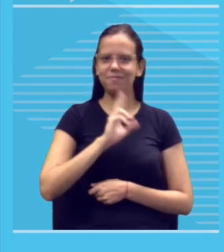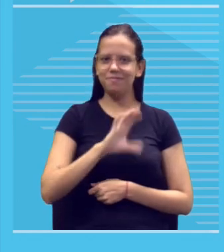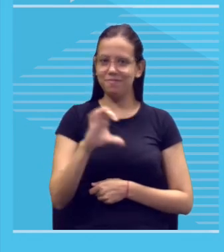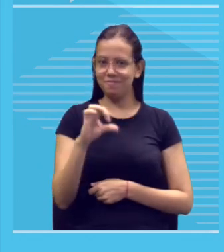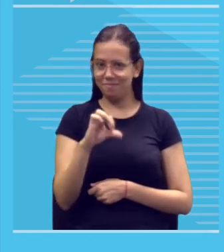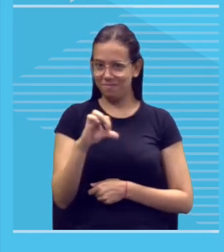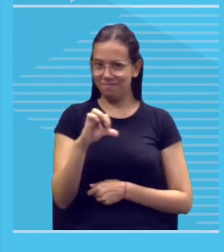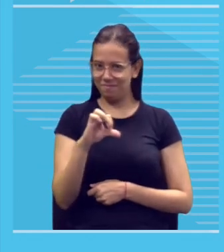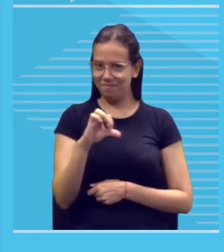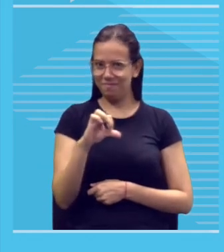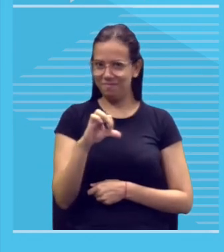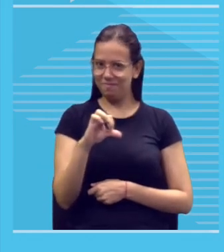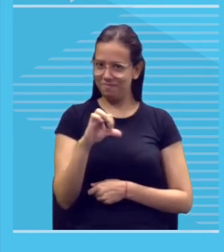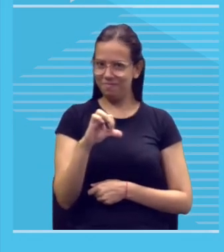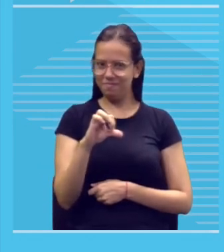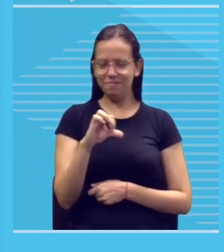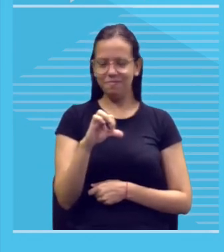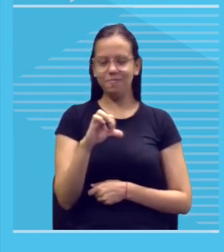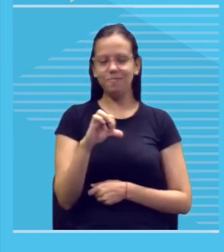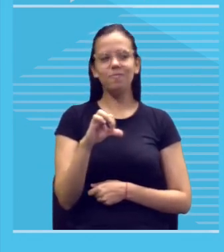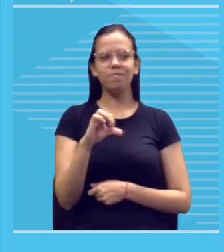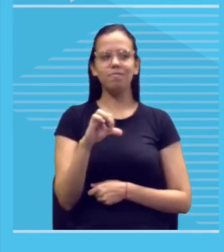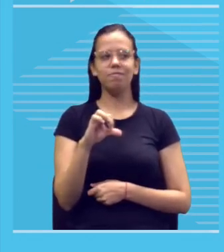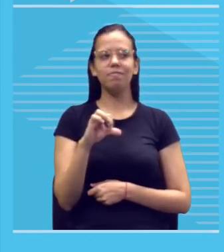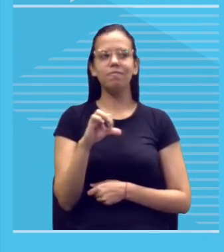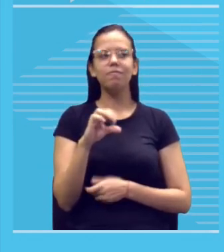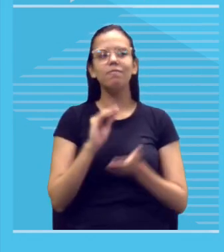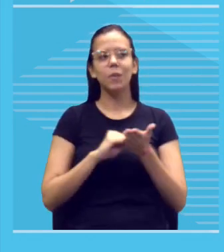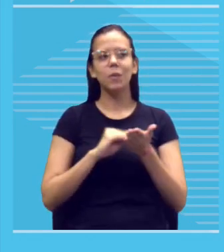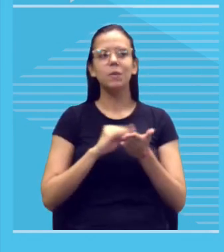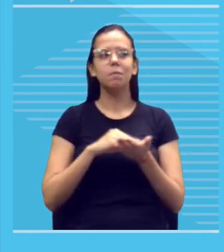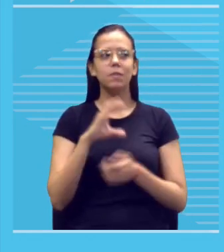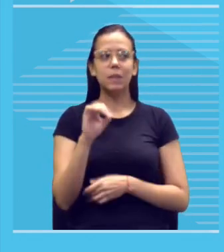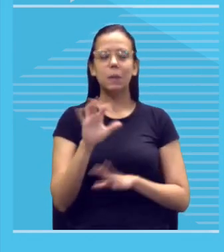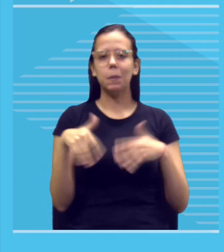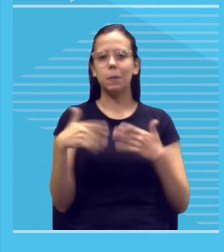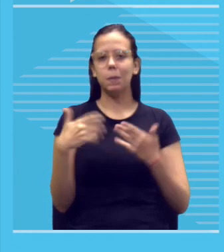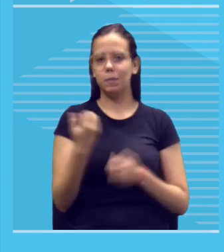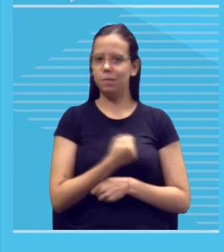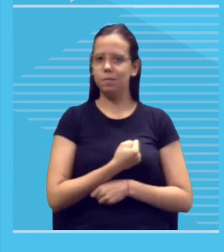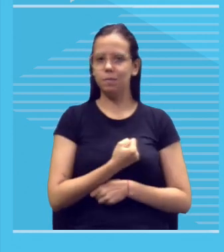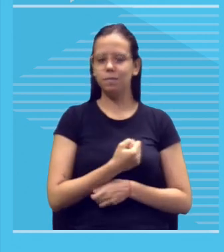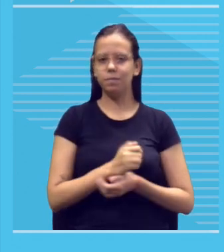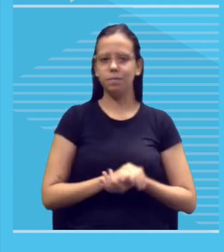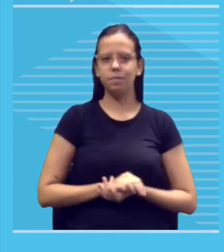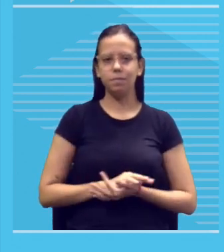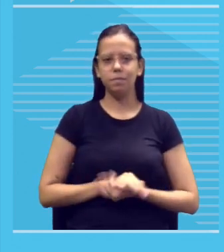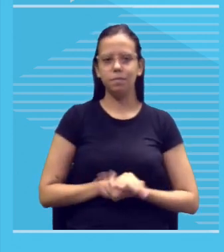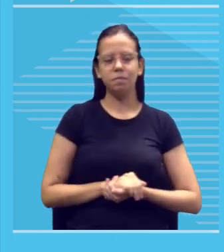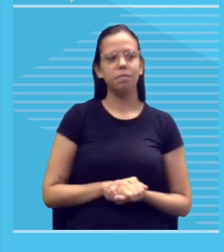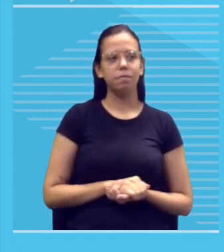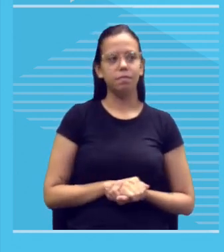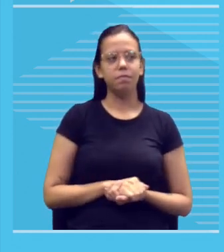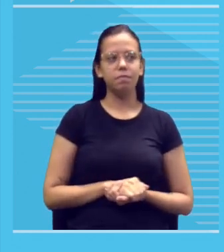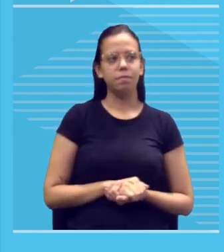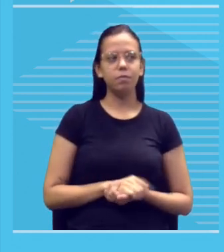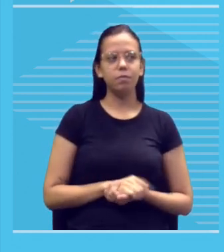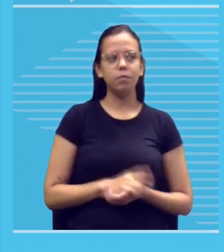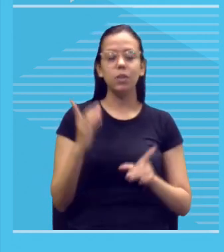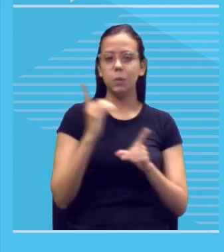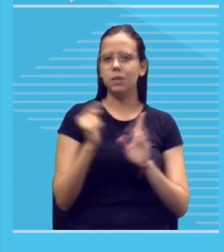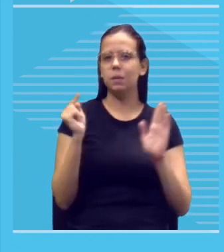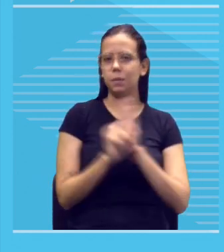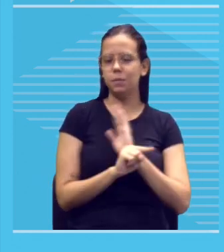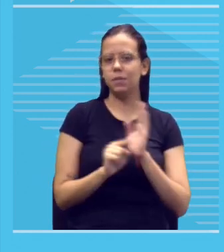9 com resto zero qual é esse número você se depara com essa situação bem